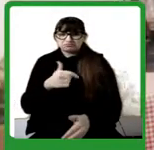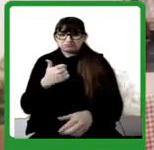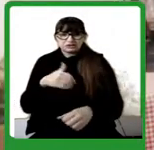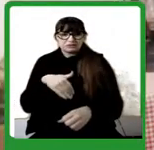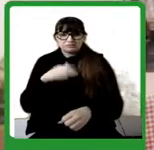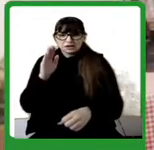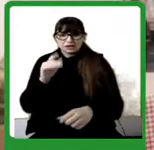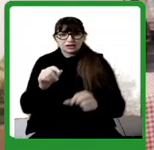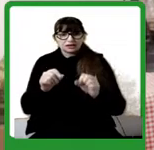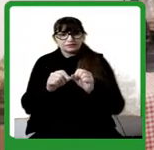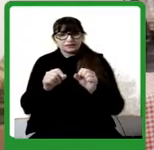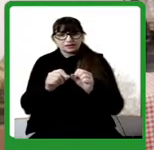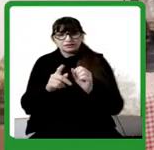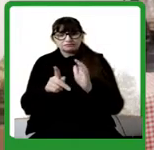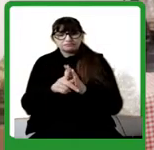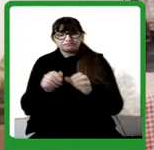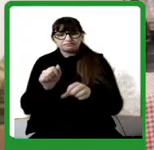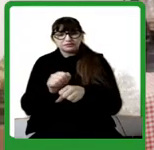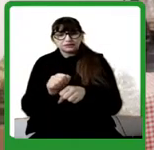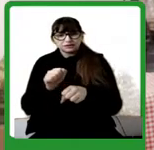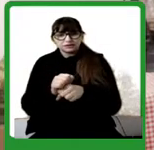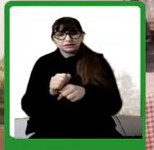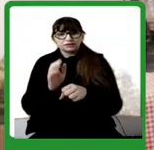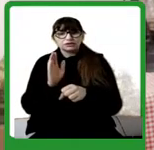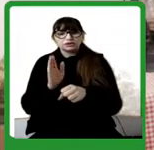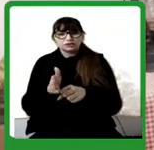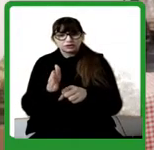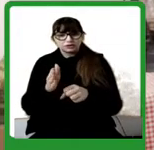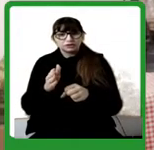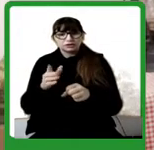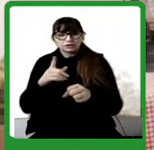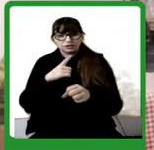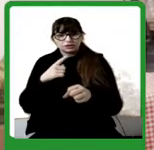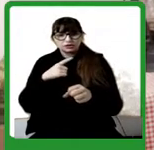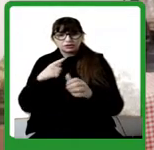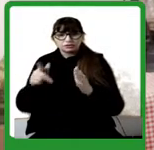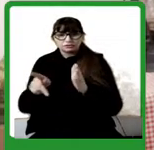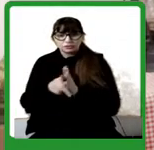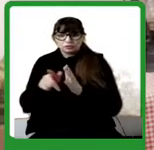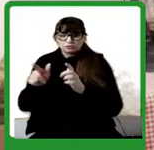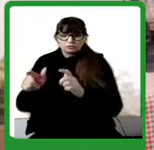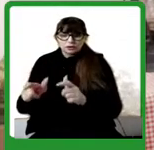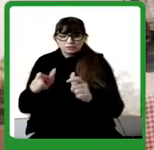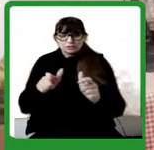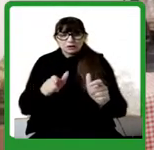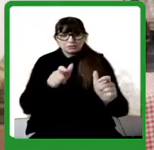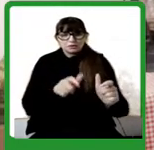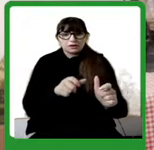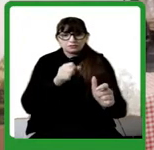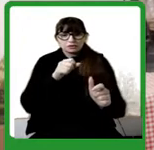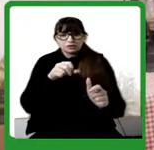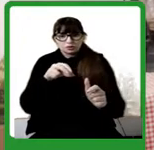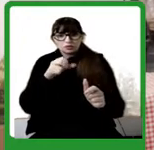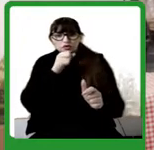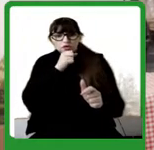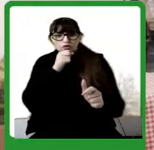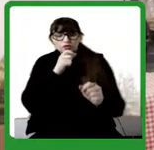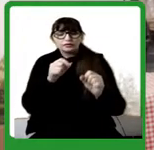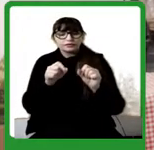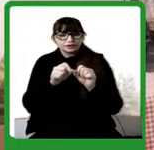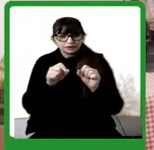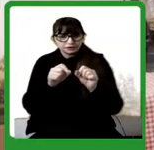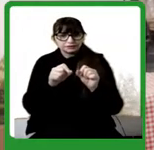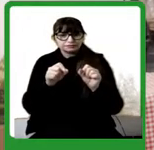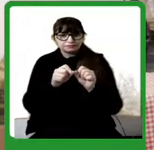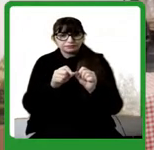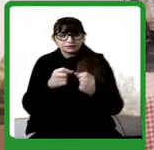né, cara? Toda a propriedade do interior, toda tinha uma taipa de pedra. E o meu nono fazia taipa, o nono Davi. E jogava